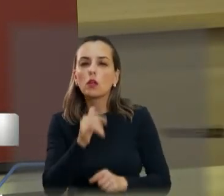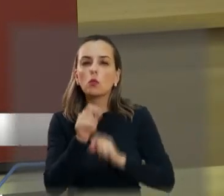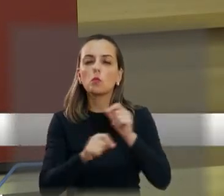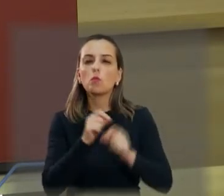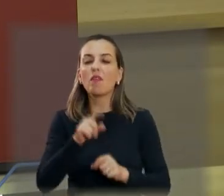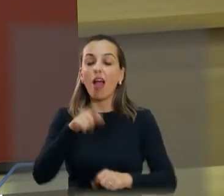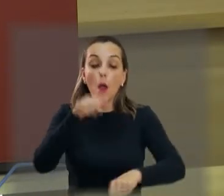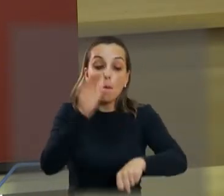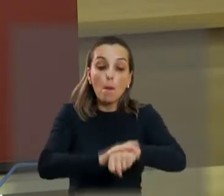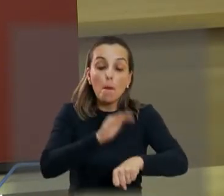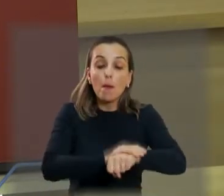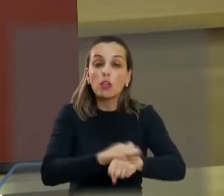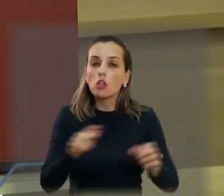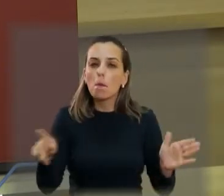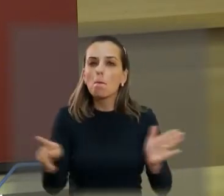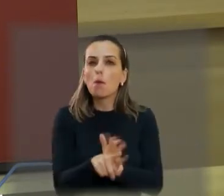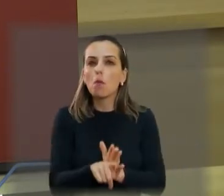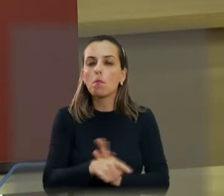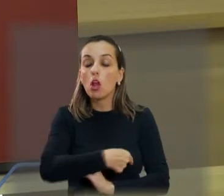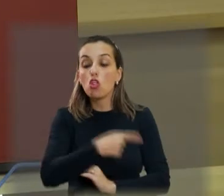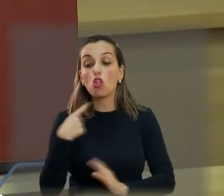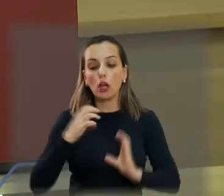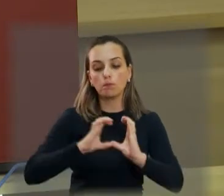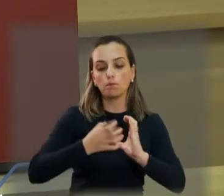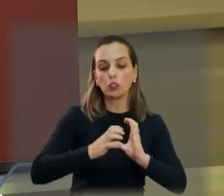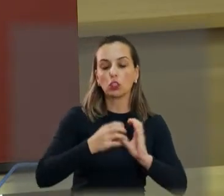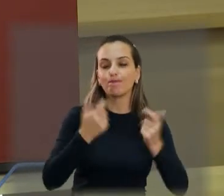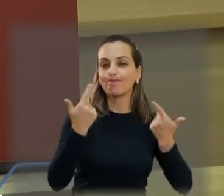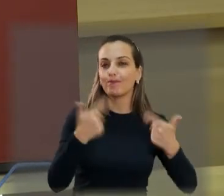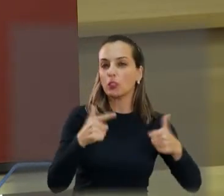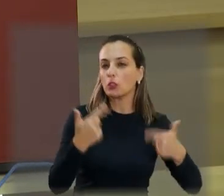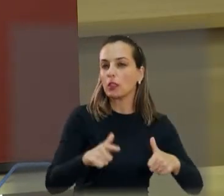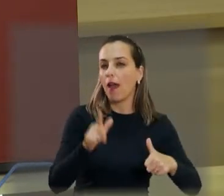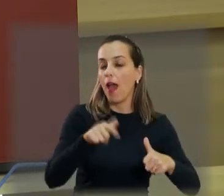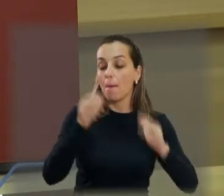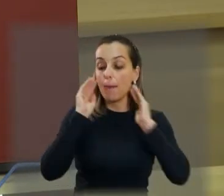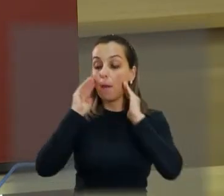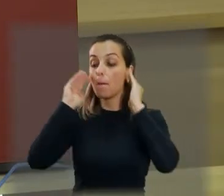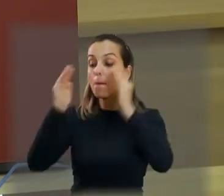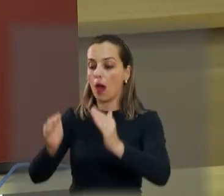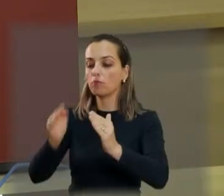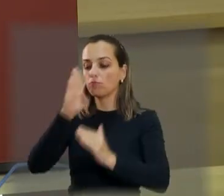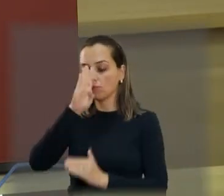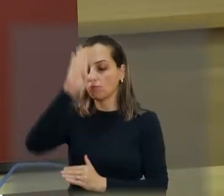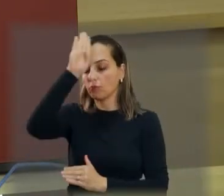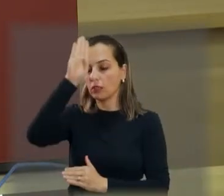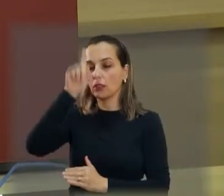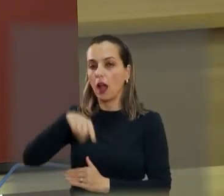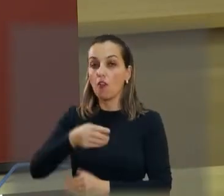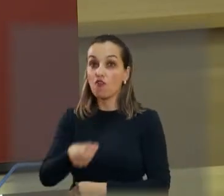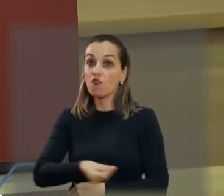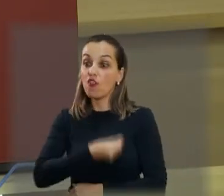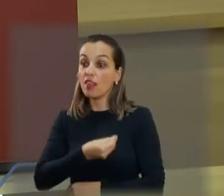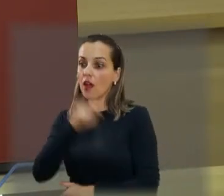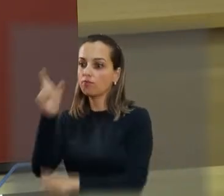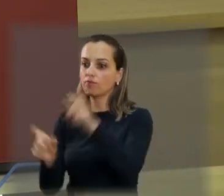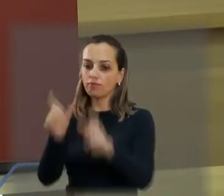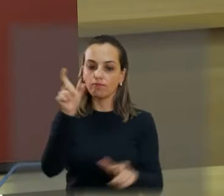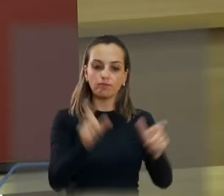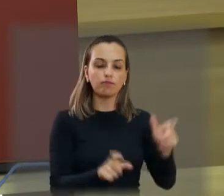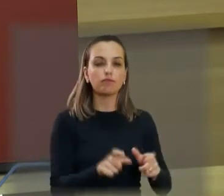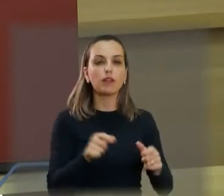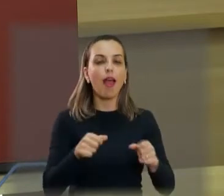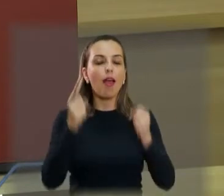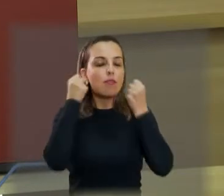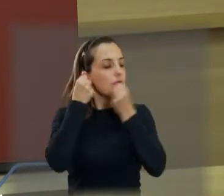ato e um momento onde nós não vemos partidos. Nós estamos priorizando vidas. Então, que nós possamos, com os ouvidos livres,